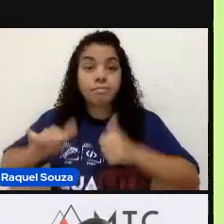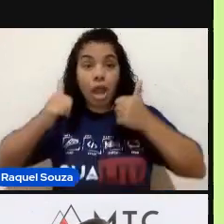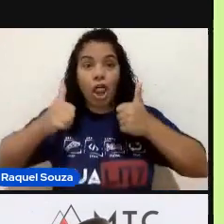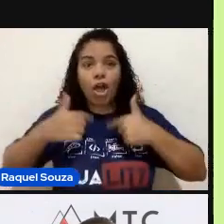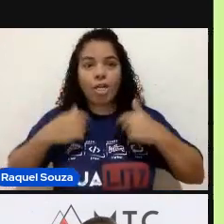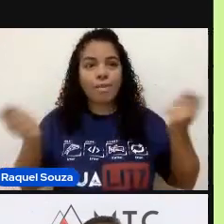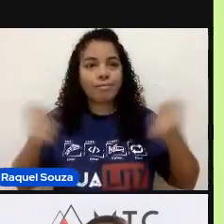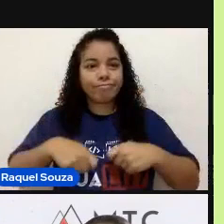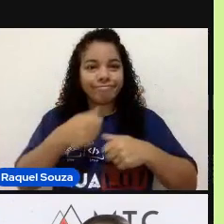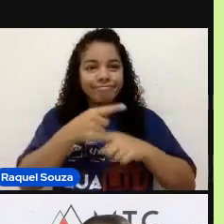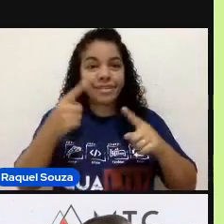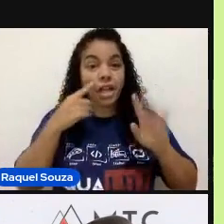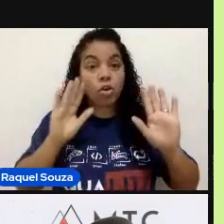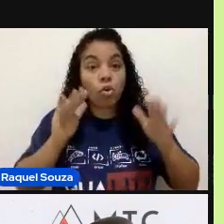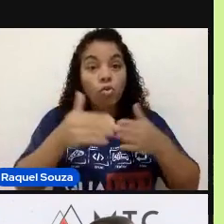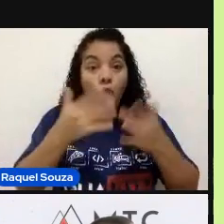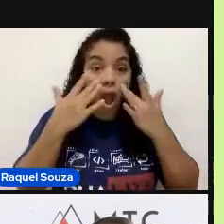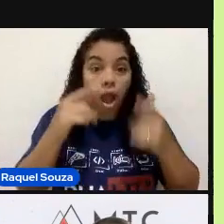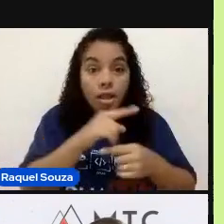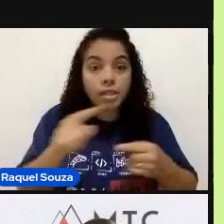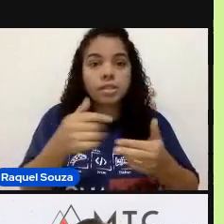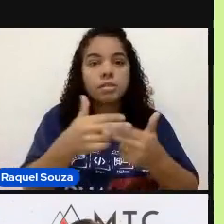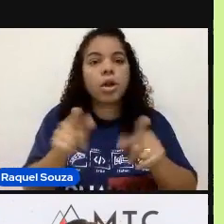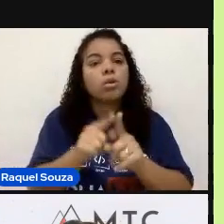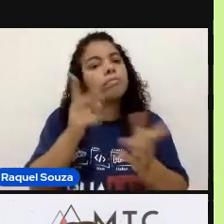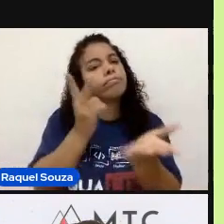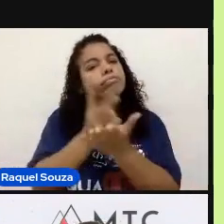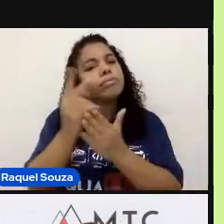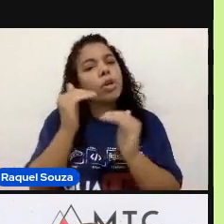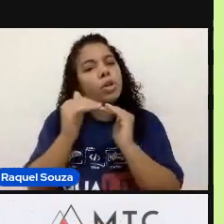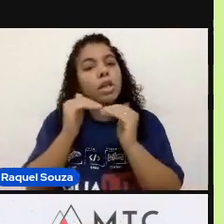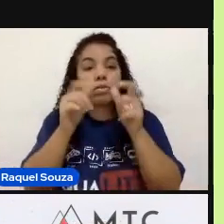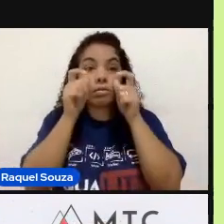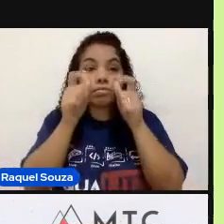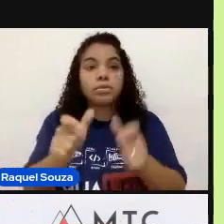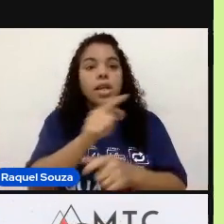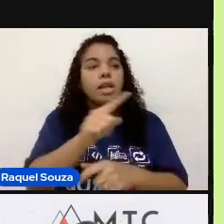capacidade? Focar a atenção em algo e manter um nível de interesse e de